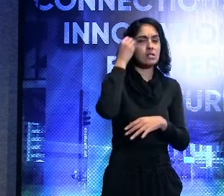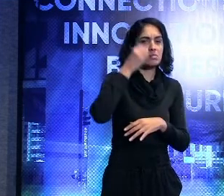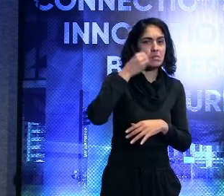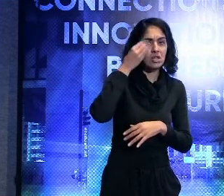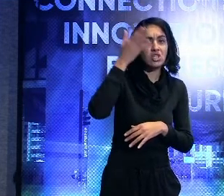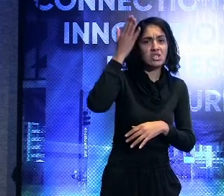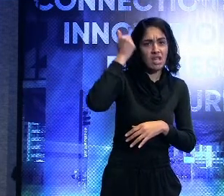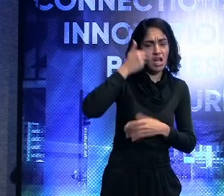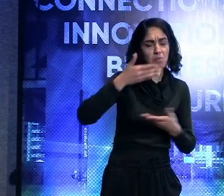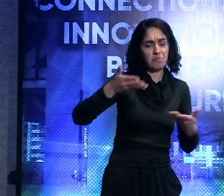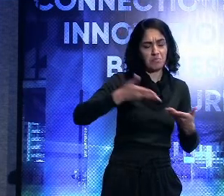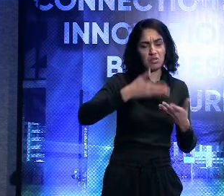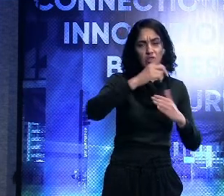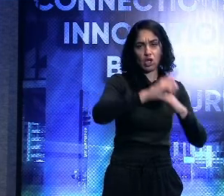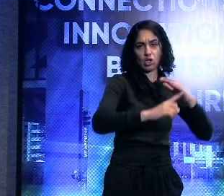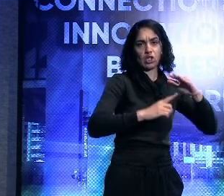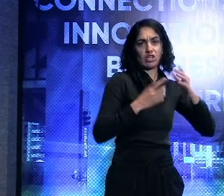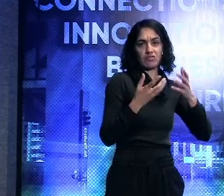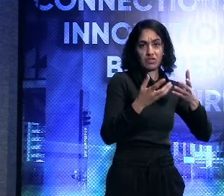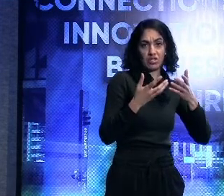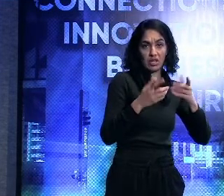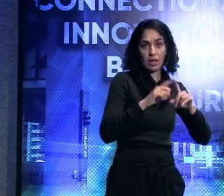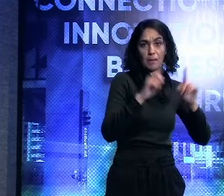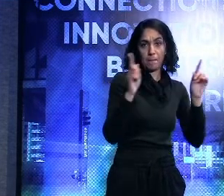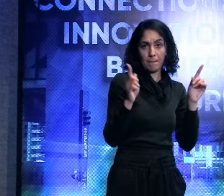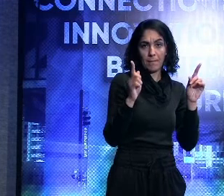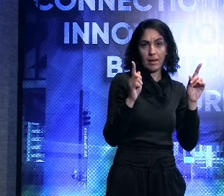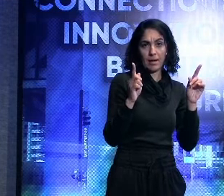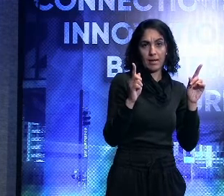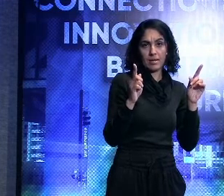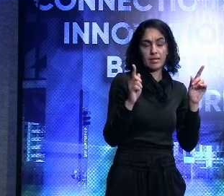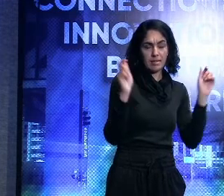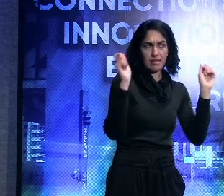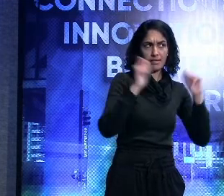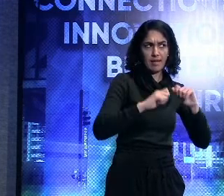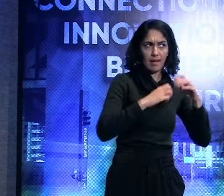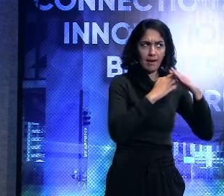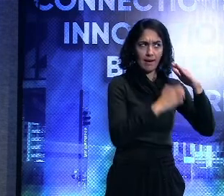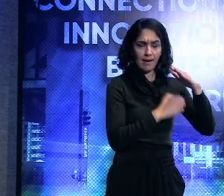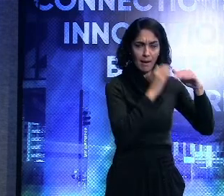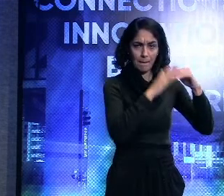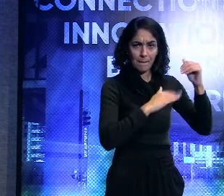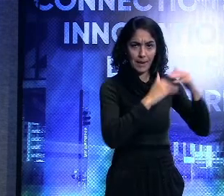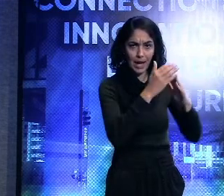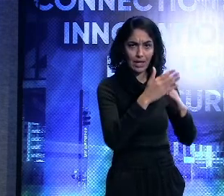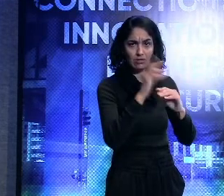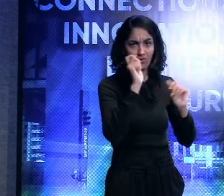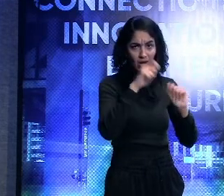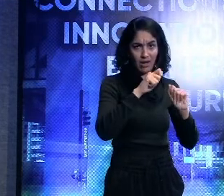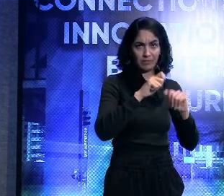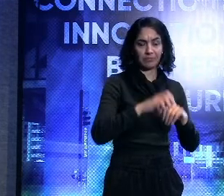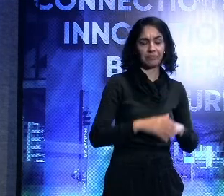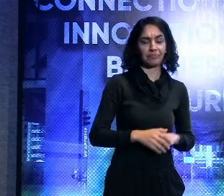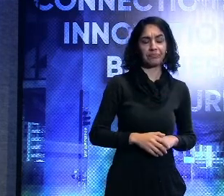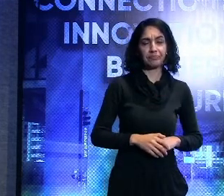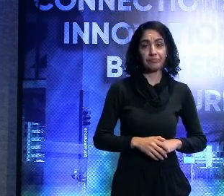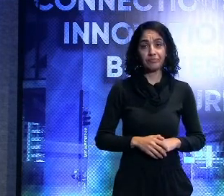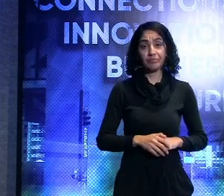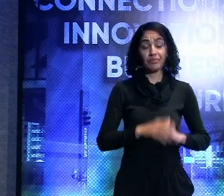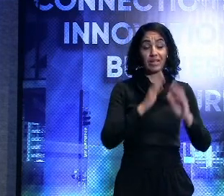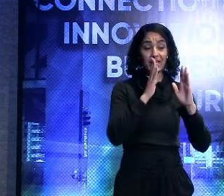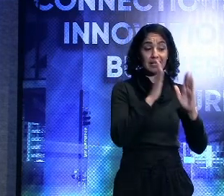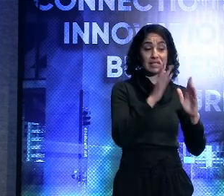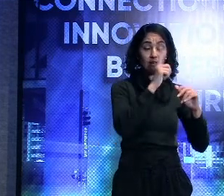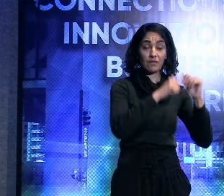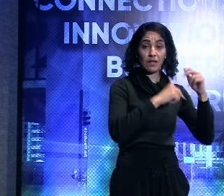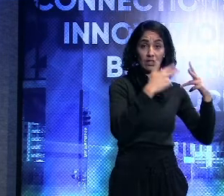consumidor realmente quer aquilo, mas será que isso é viável para a empresa? Será que isso é prático para a gente? E, dentro dessa fase de produto, vamos testar